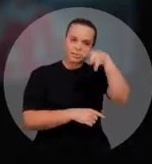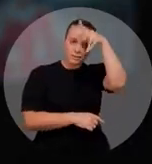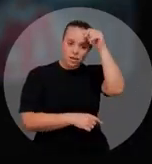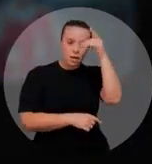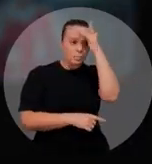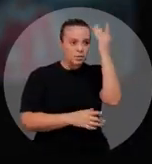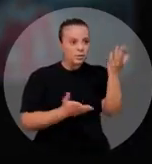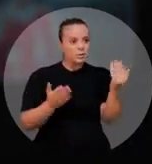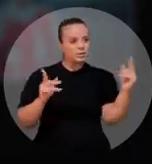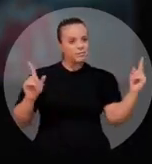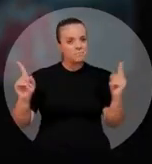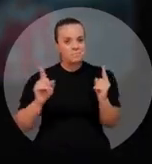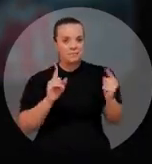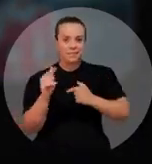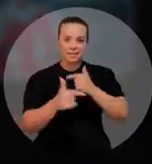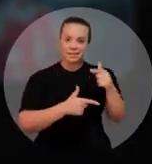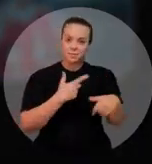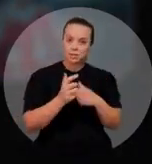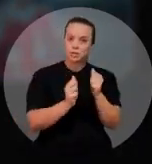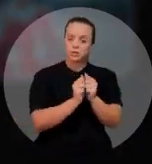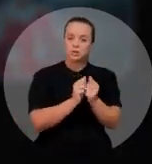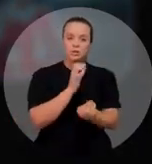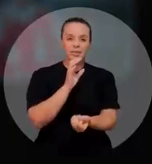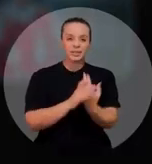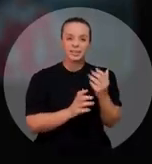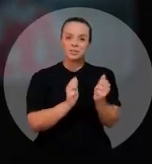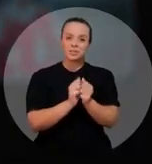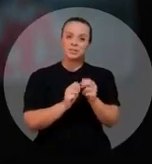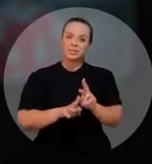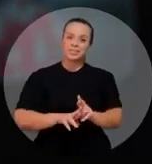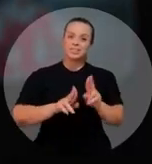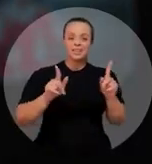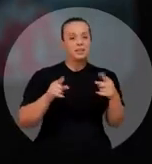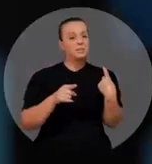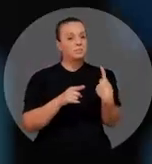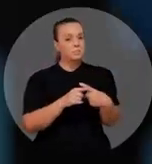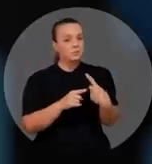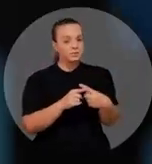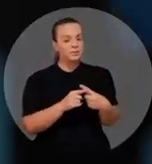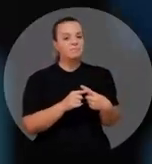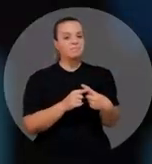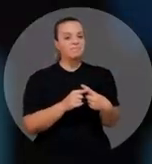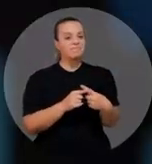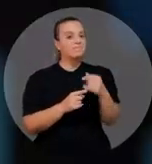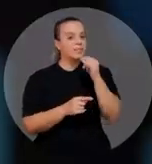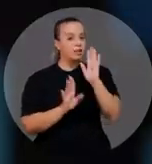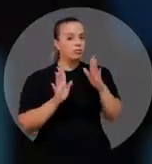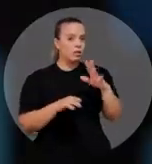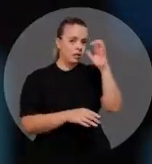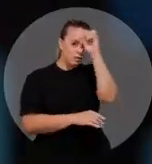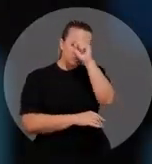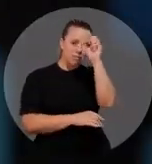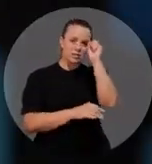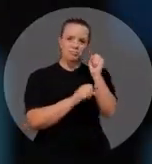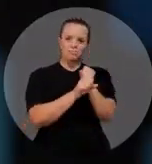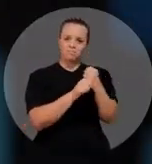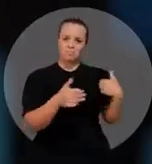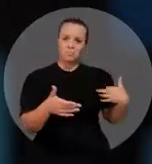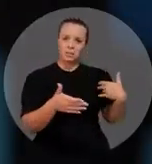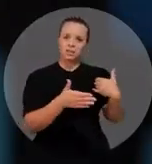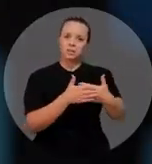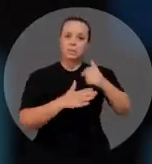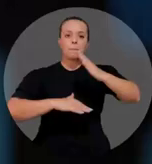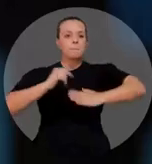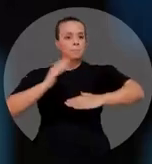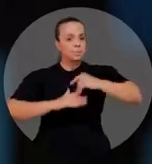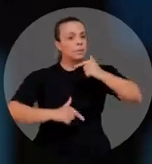gente para perto, produzir junto, fazer a diferença. Porque uma coisa que eu aprendi em todos esses anos de